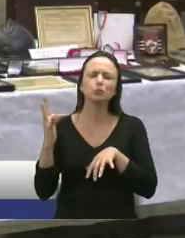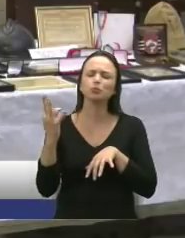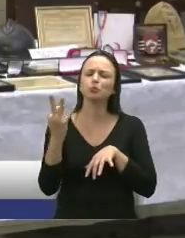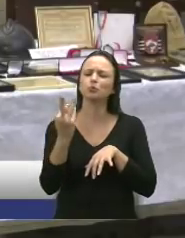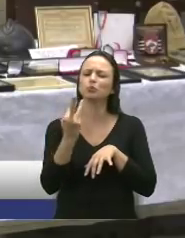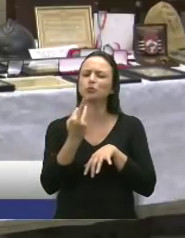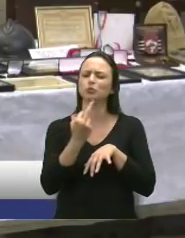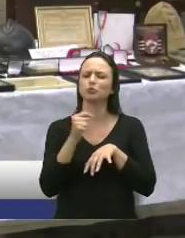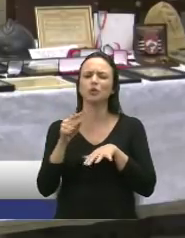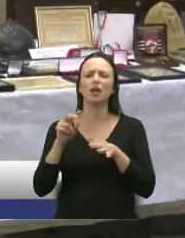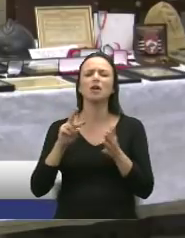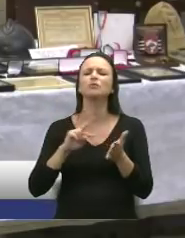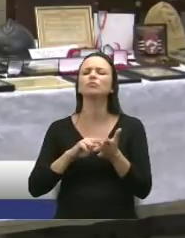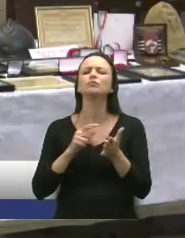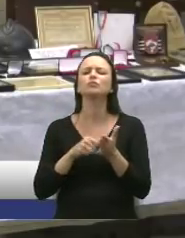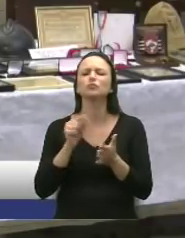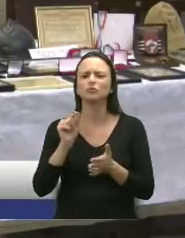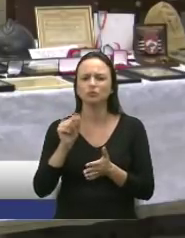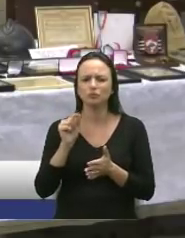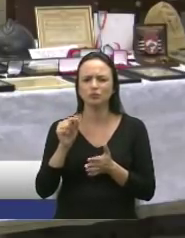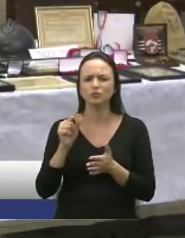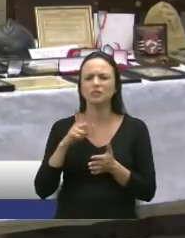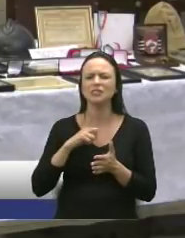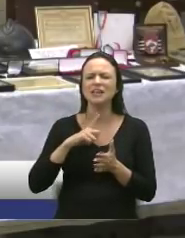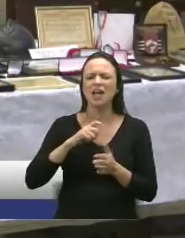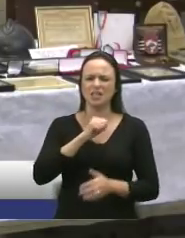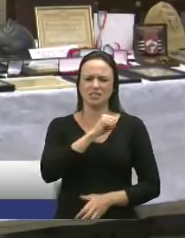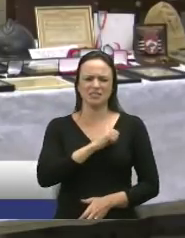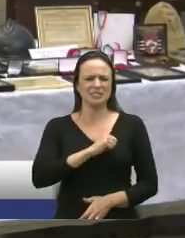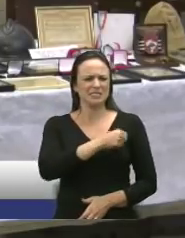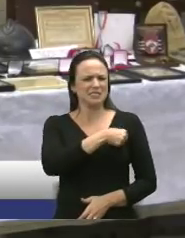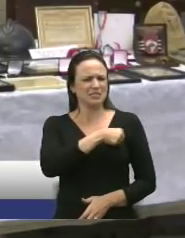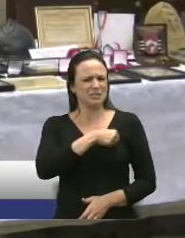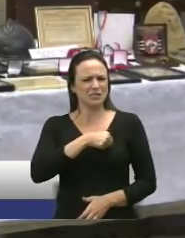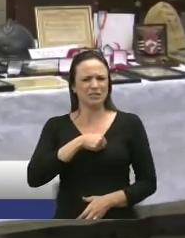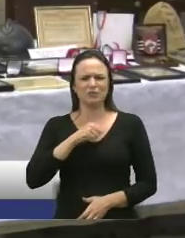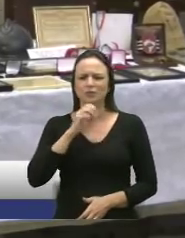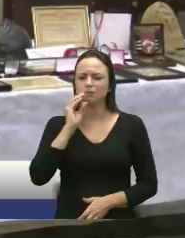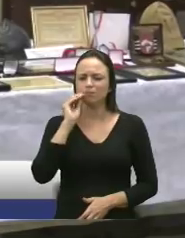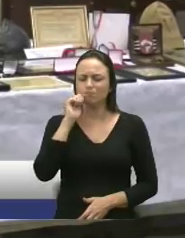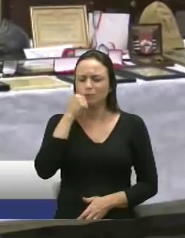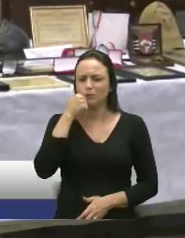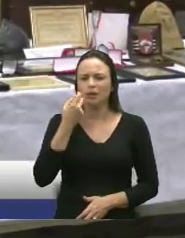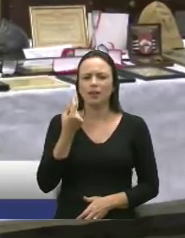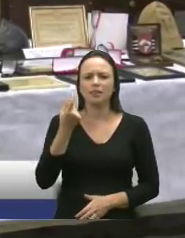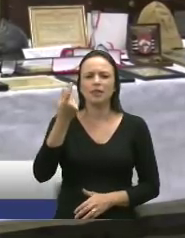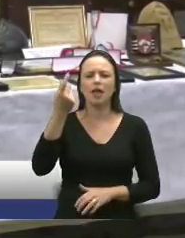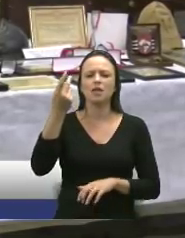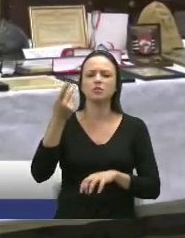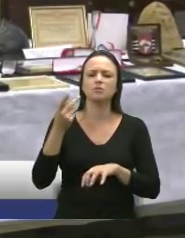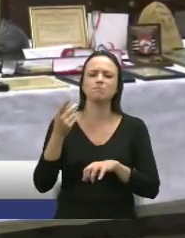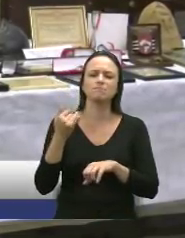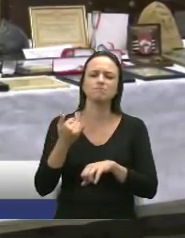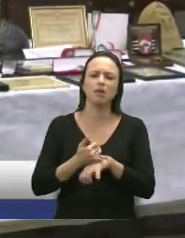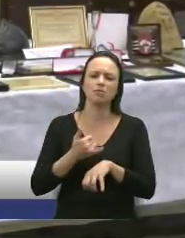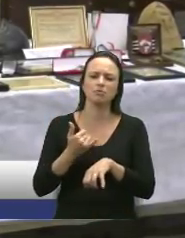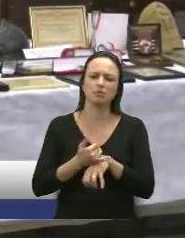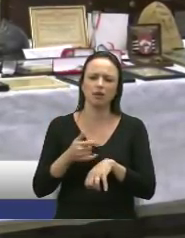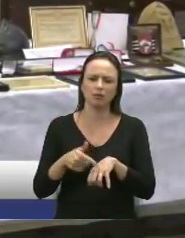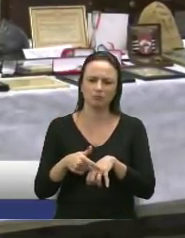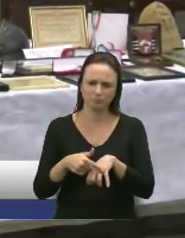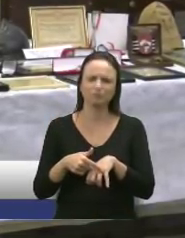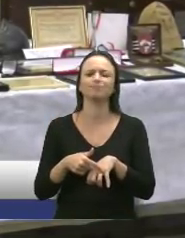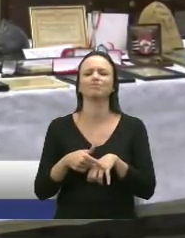ela traduz o sacrifício mudo daquela eternidade de metal. É ela que vem das mãos dos